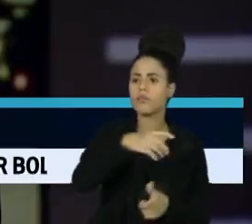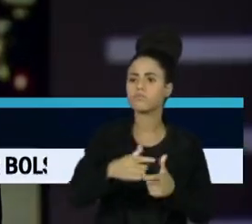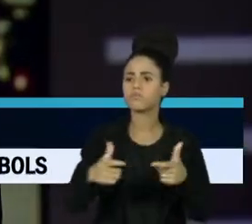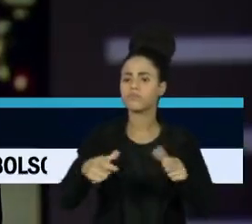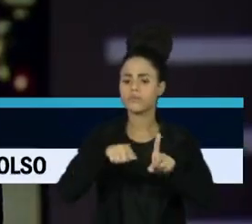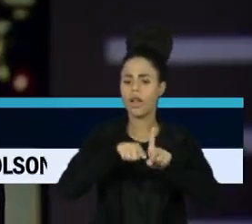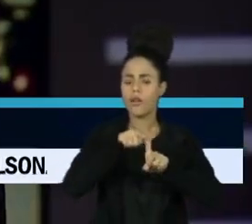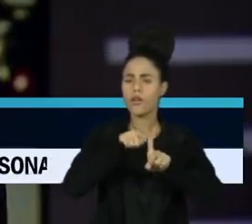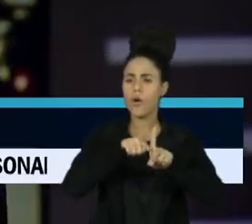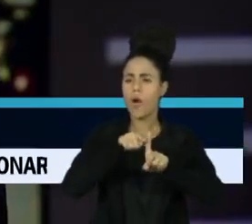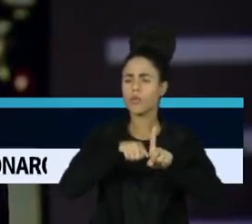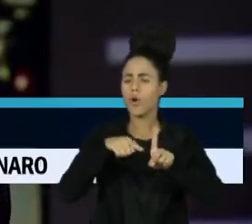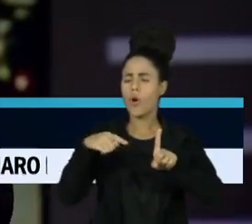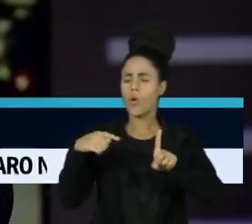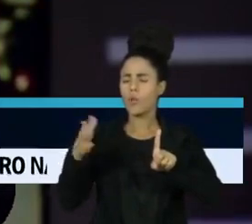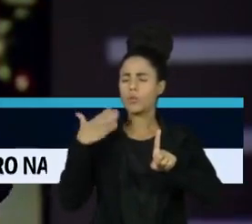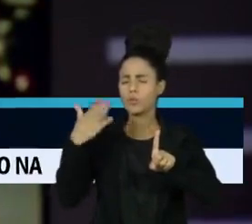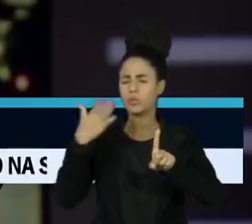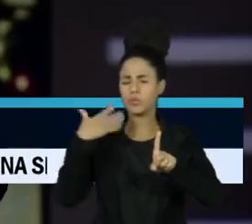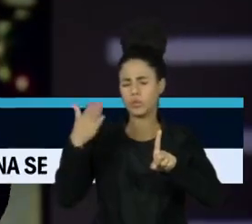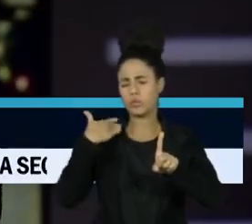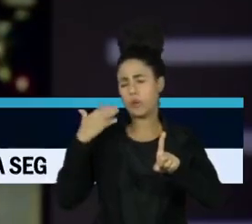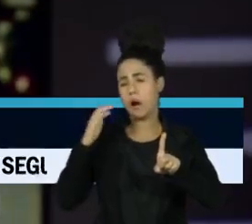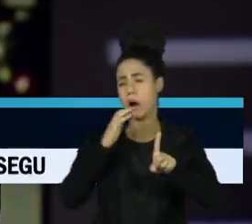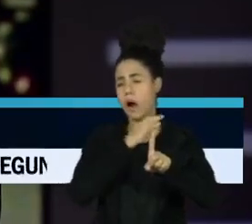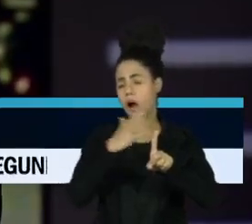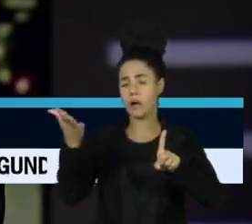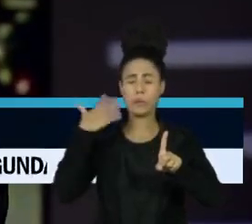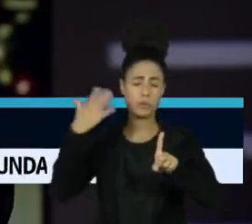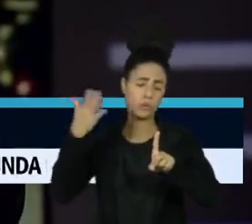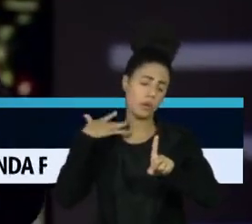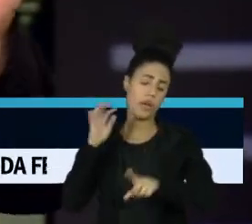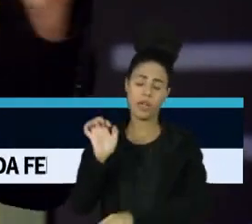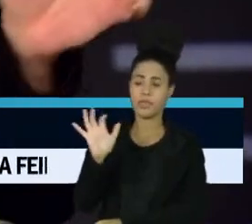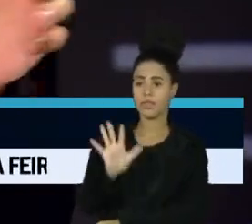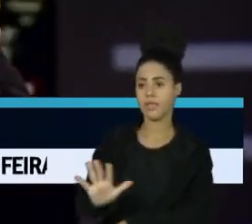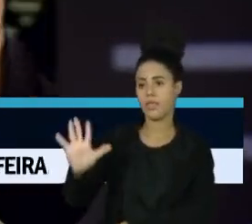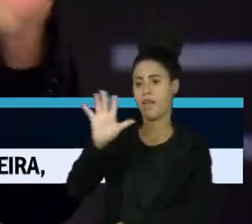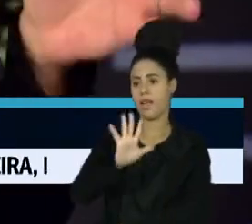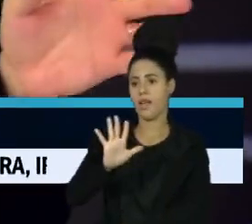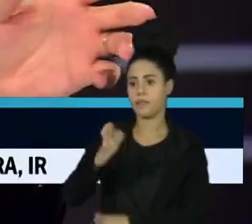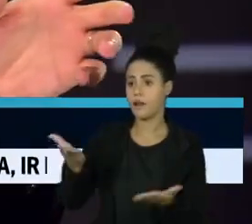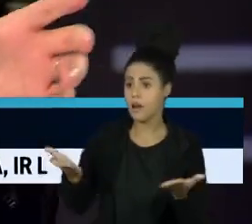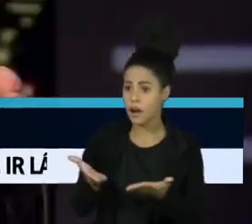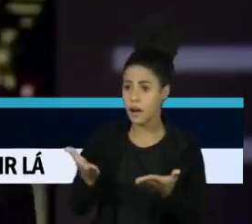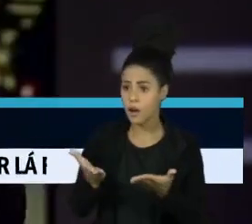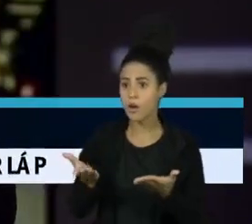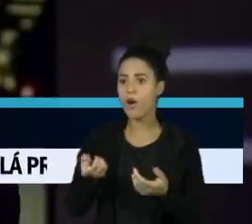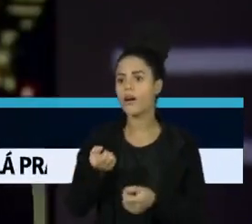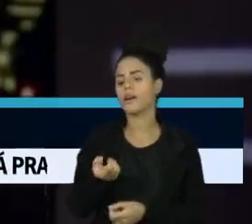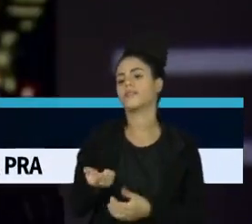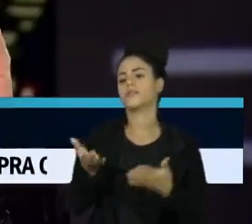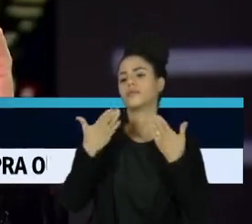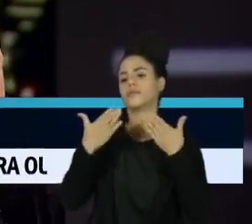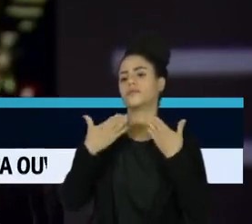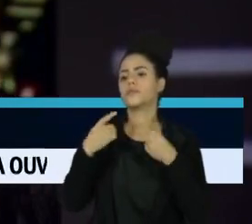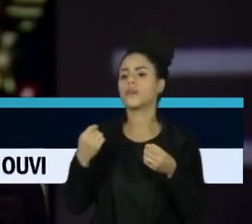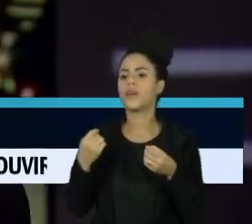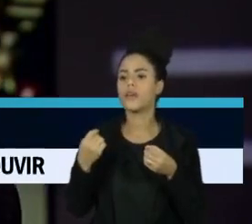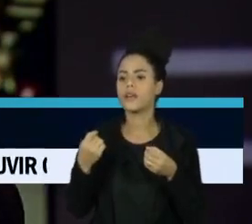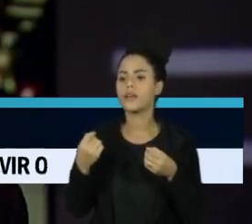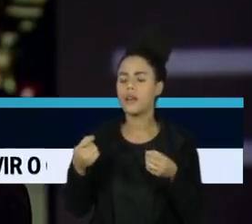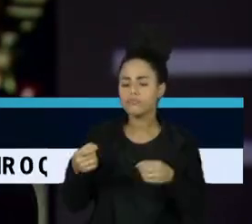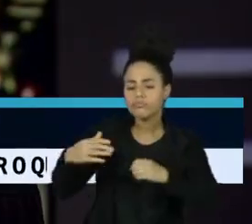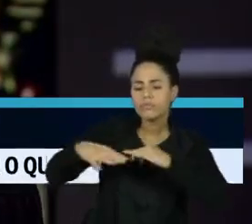de calor extremo a realidade que nós vamos viver nessas capitais europeias no nesse verão e nos próximos é de cidades vazias